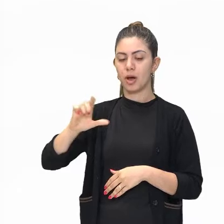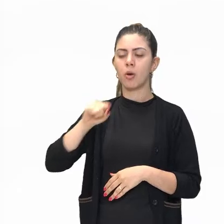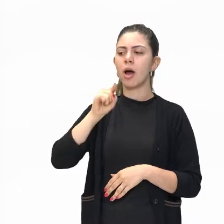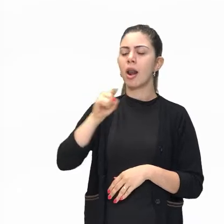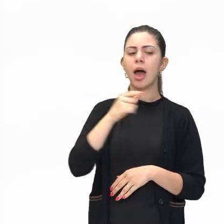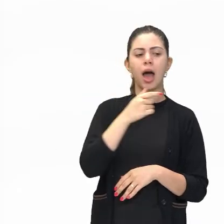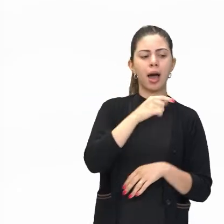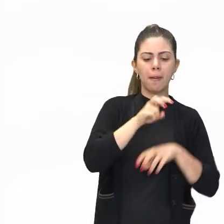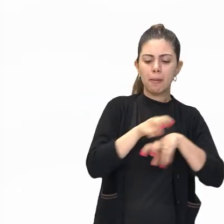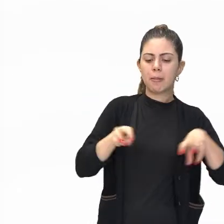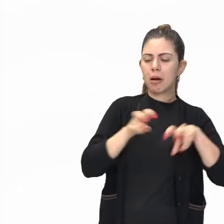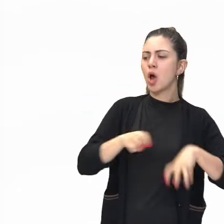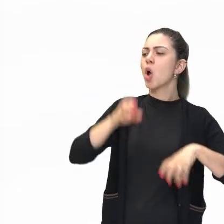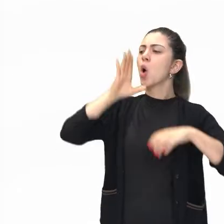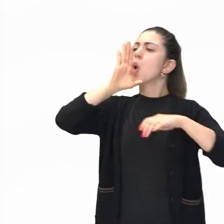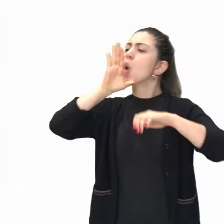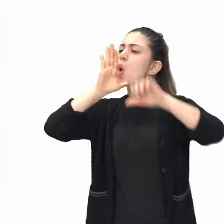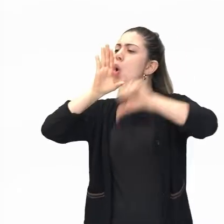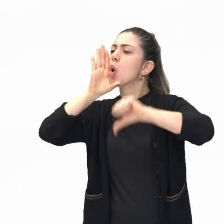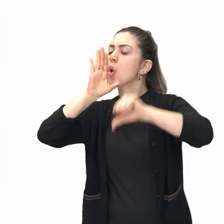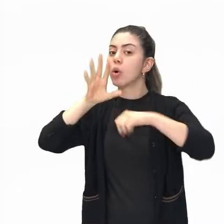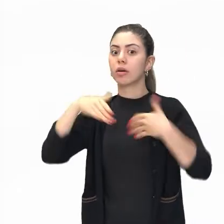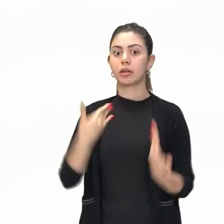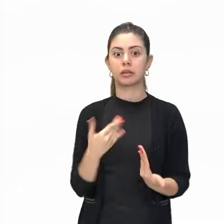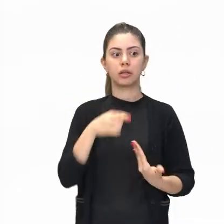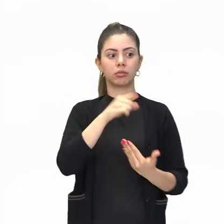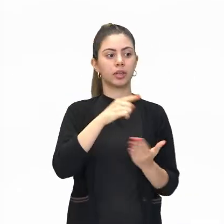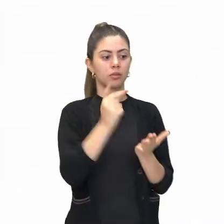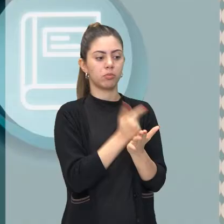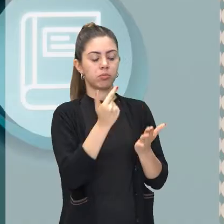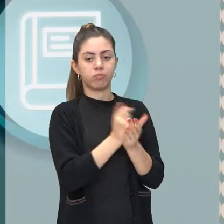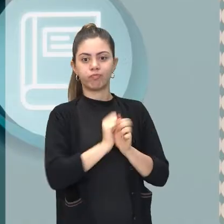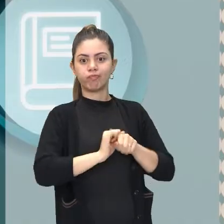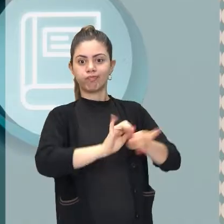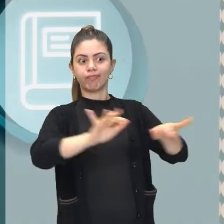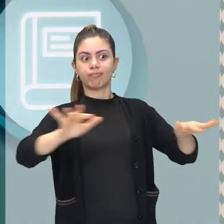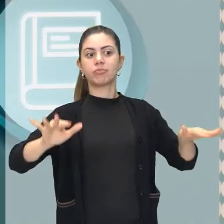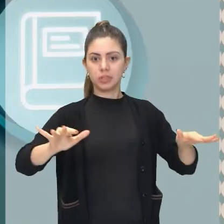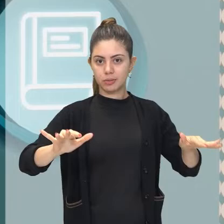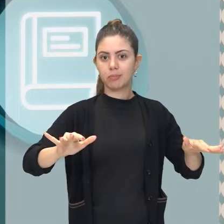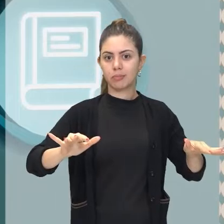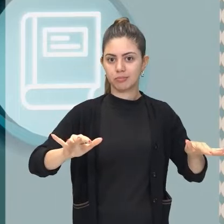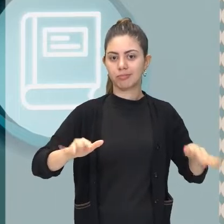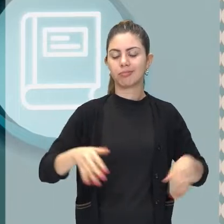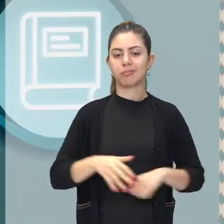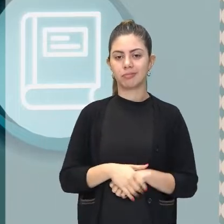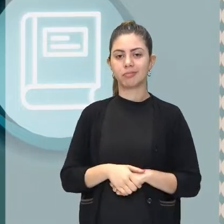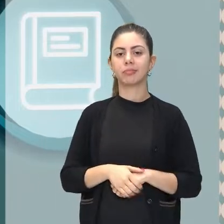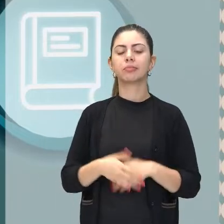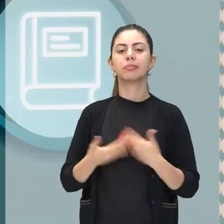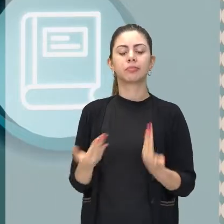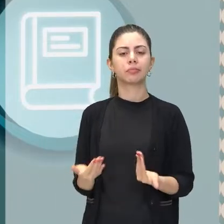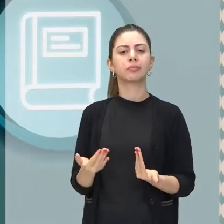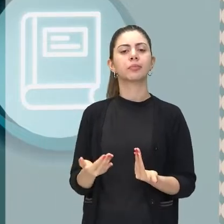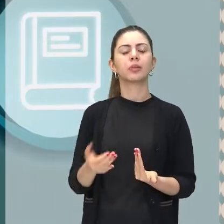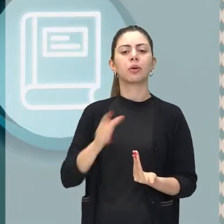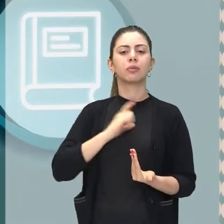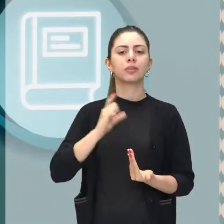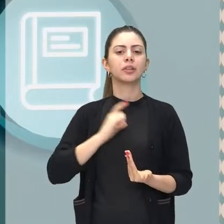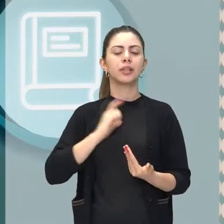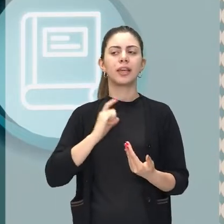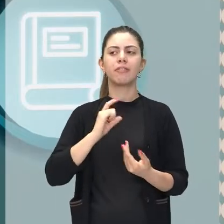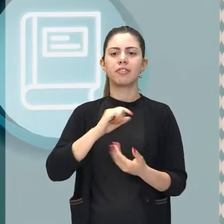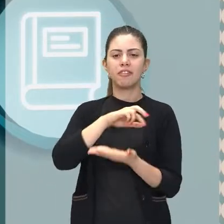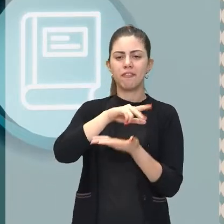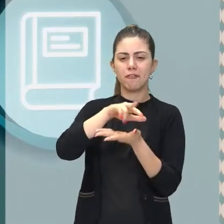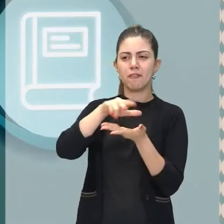Então, devido a isso, teve uma grande repercussão nos jornais, certo? A crítica, né? E aí, grandes